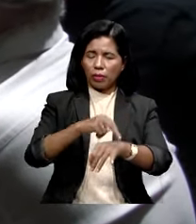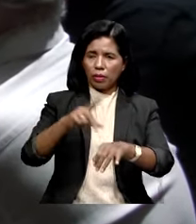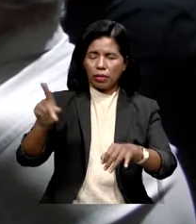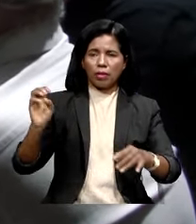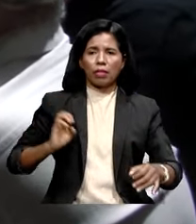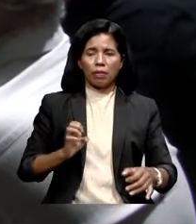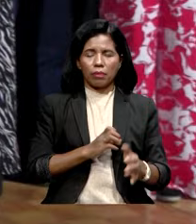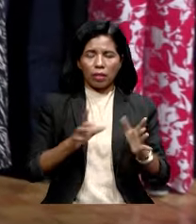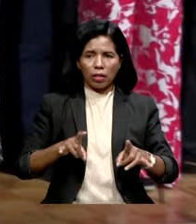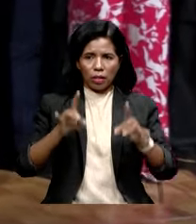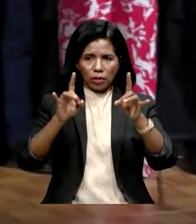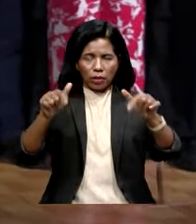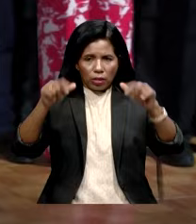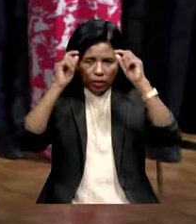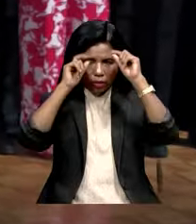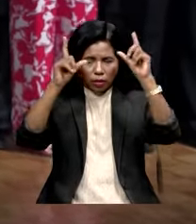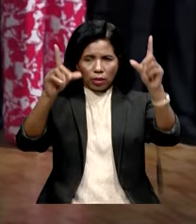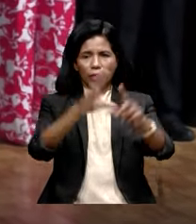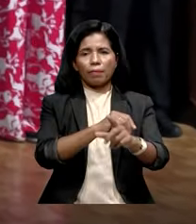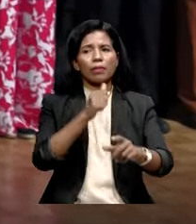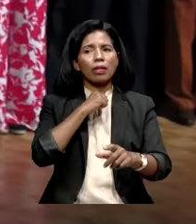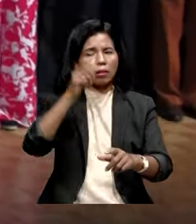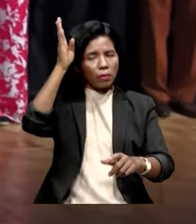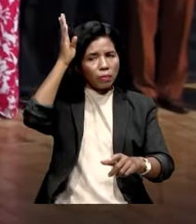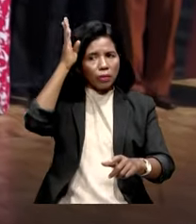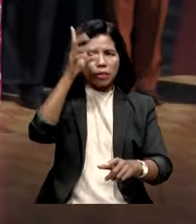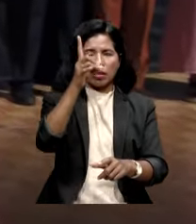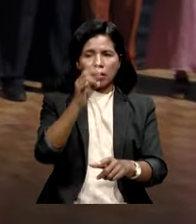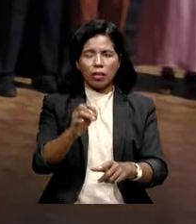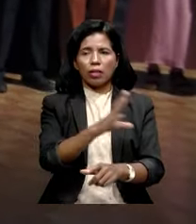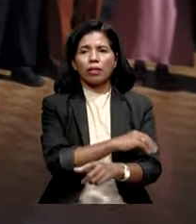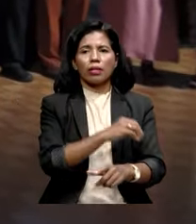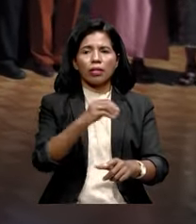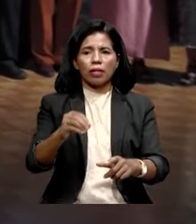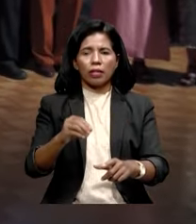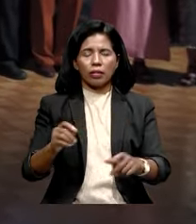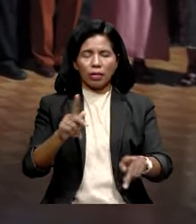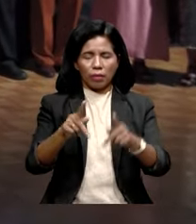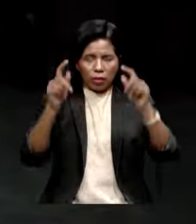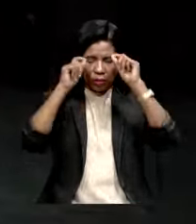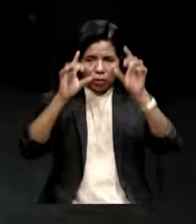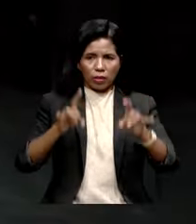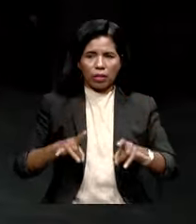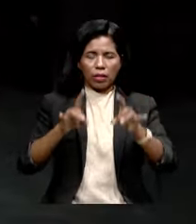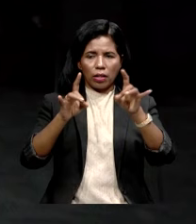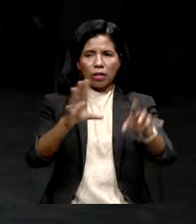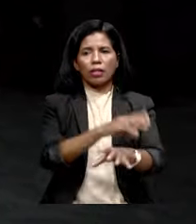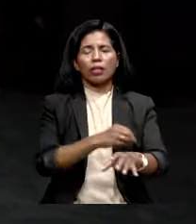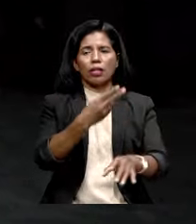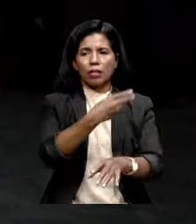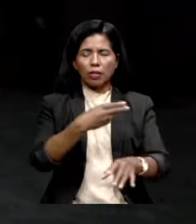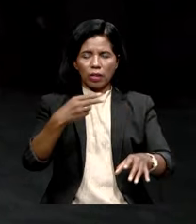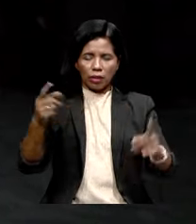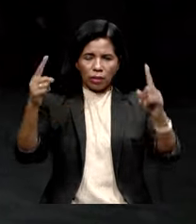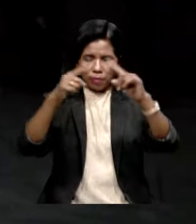embaixador australiano em Timor-Leste, arcebispo arquidiocese metropolitana Dili, consulado Timor-Leste Austrália, consulado Indonésia ba